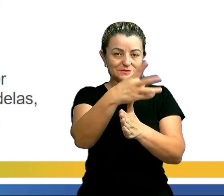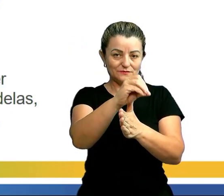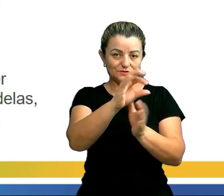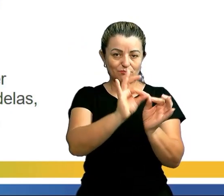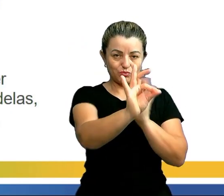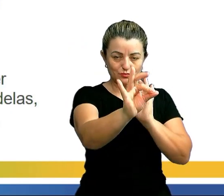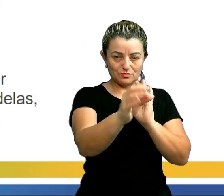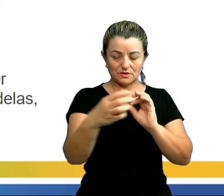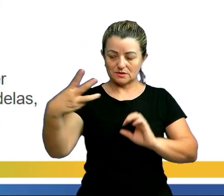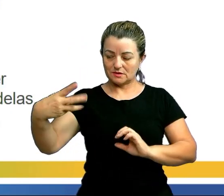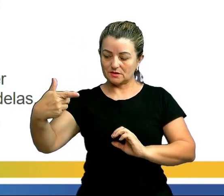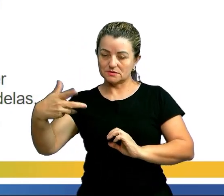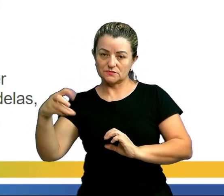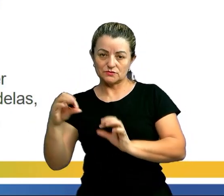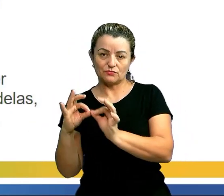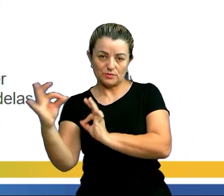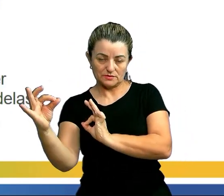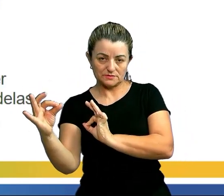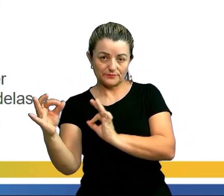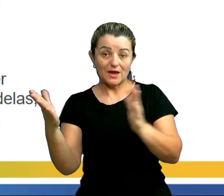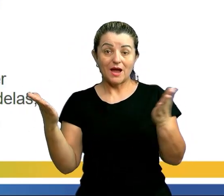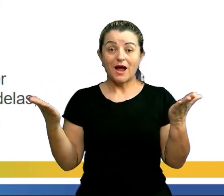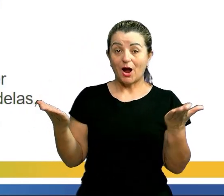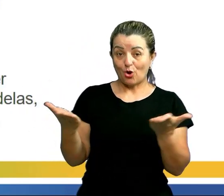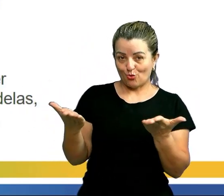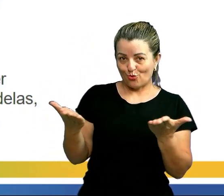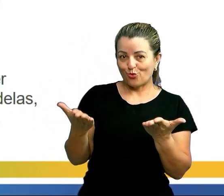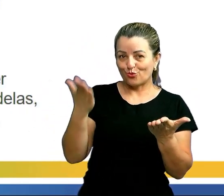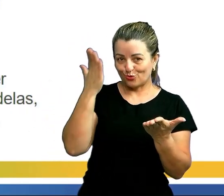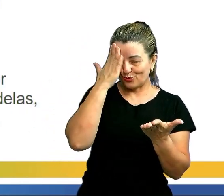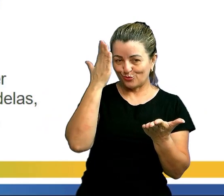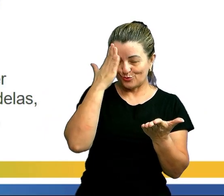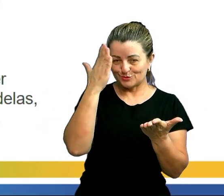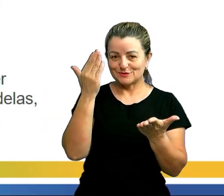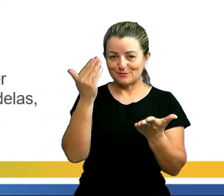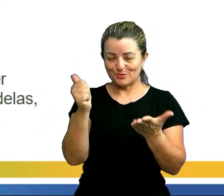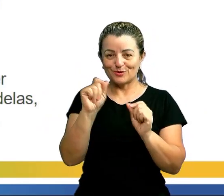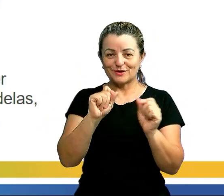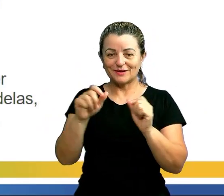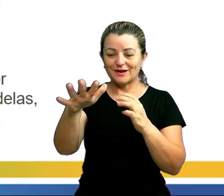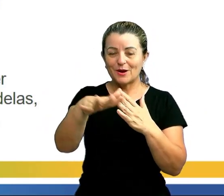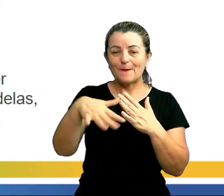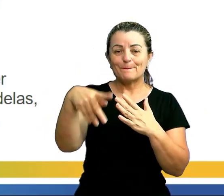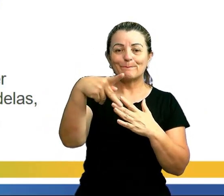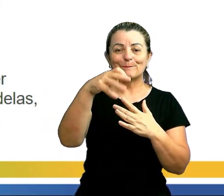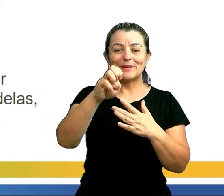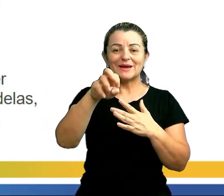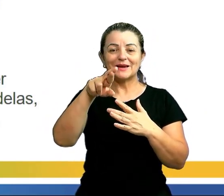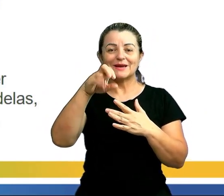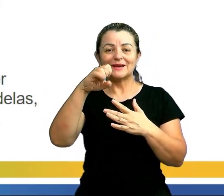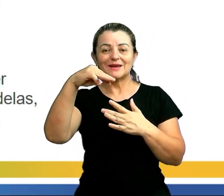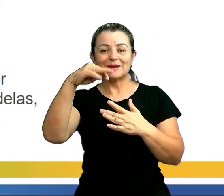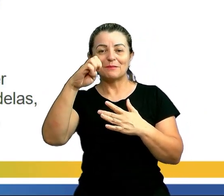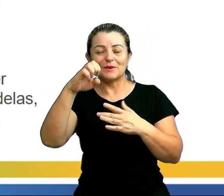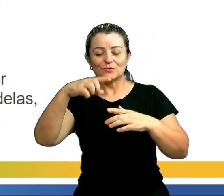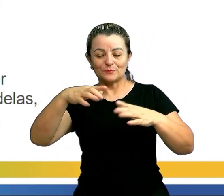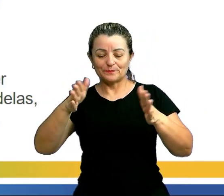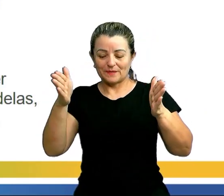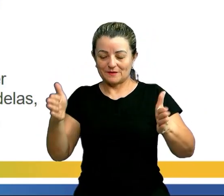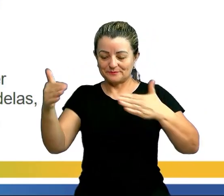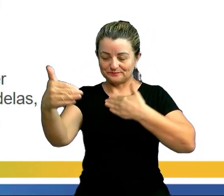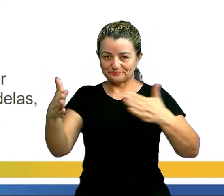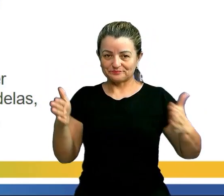já sabemos a medida de cada lado, podemos descobrir o seu perímetro, ou seja, eu vou somar todos os lados. Cada lado